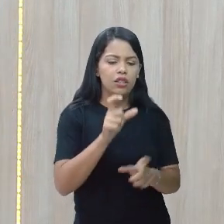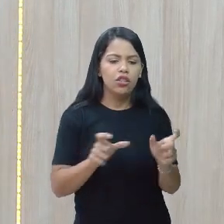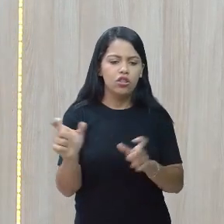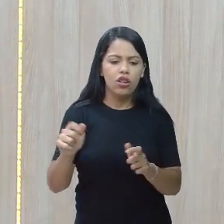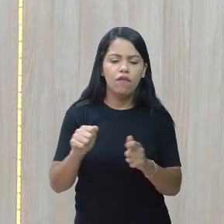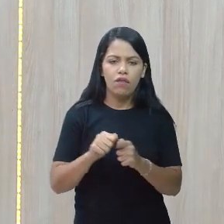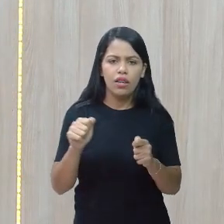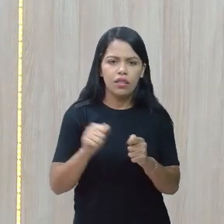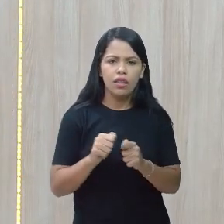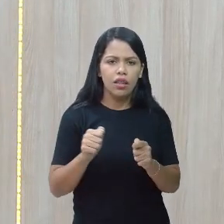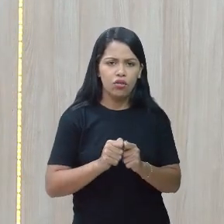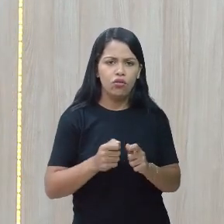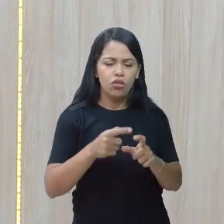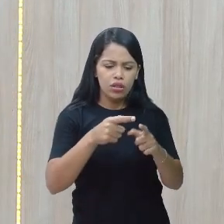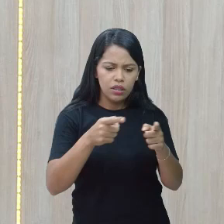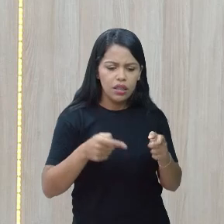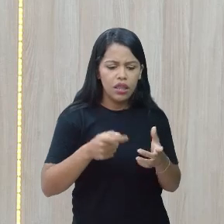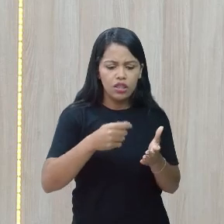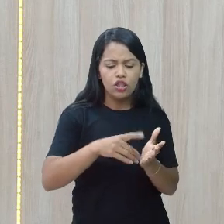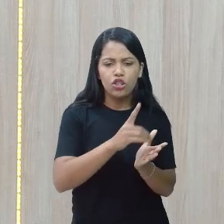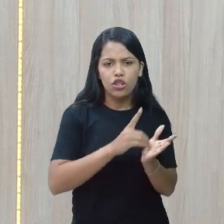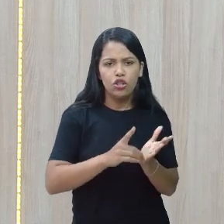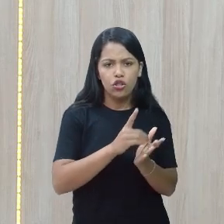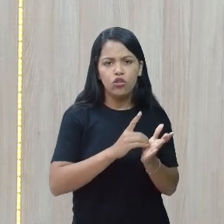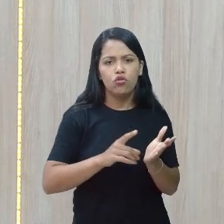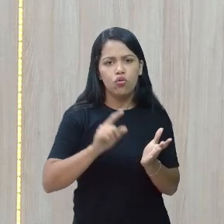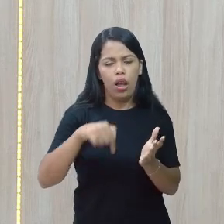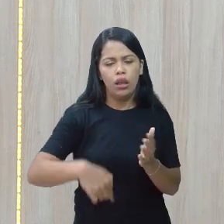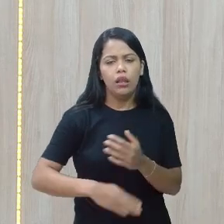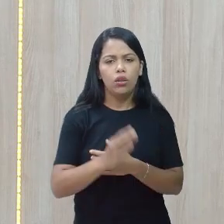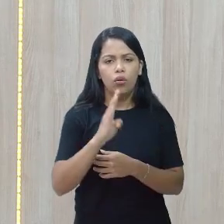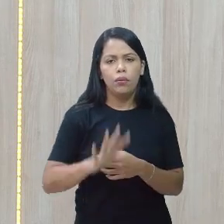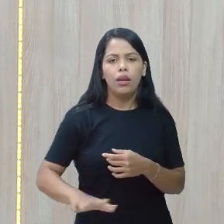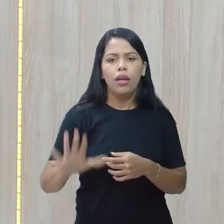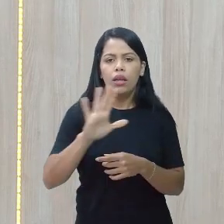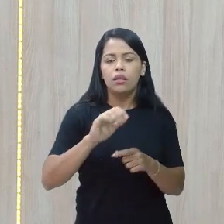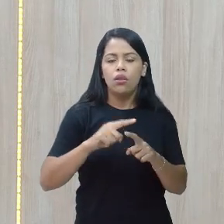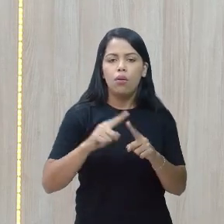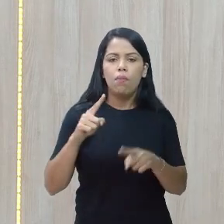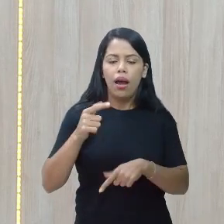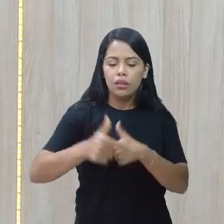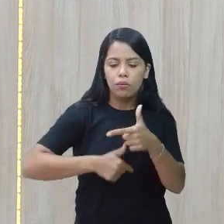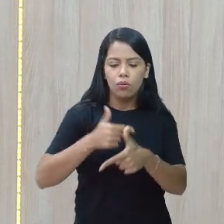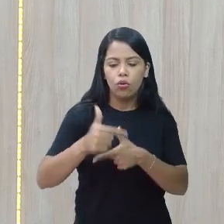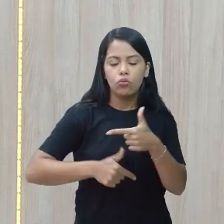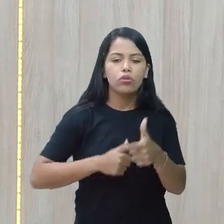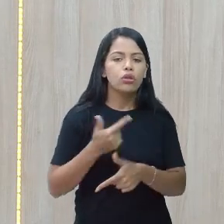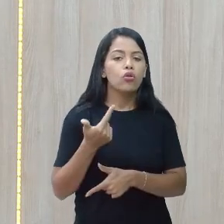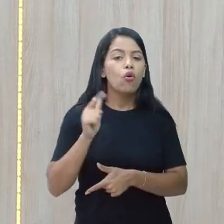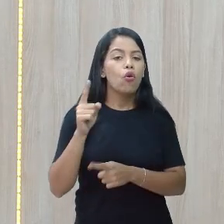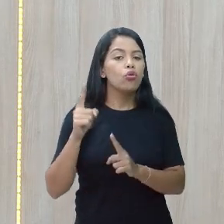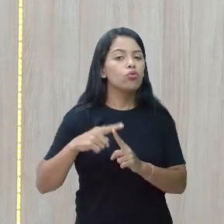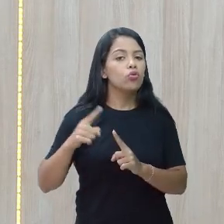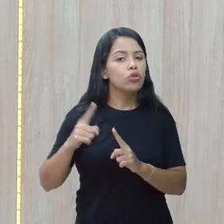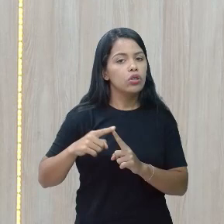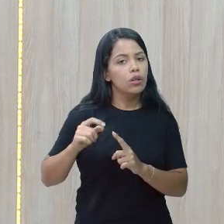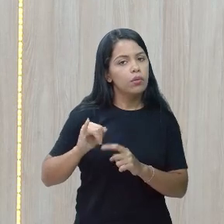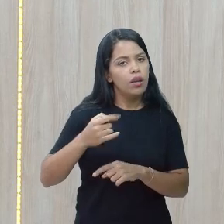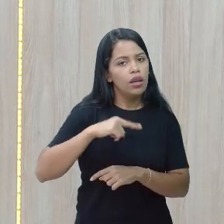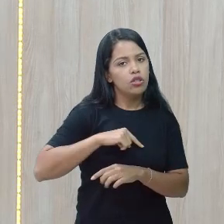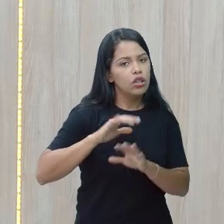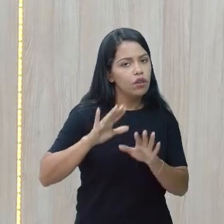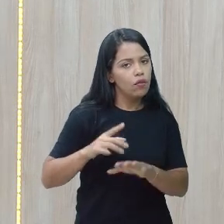Brasil, mas produzindo aquele outro tipo de música, que a gente ficou de pensar se era indígena ou